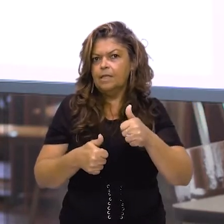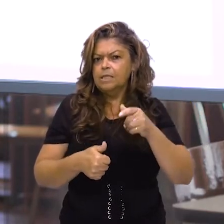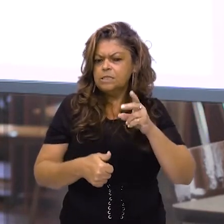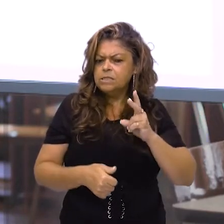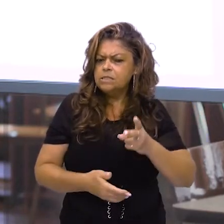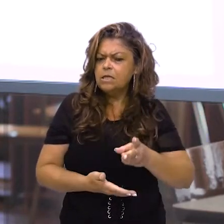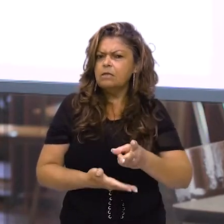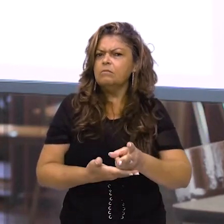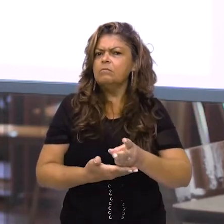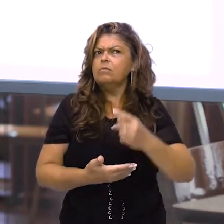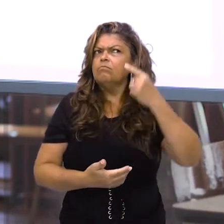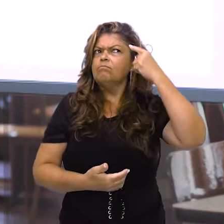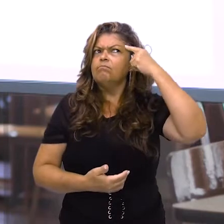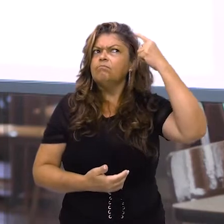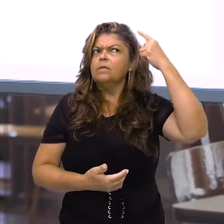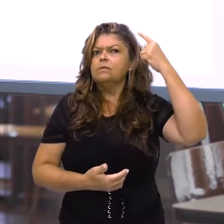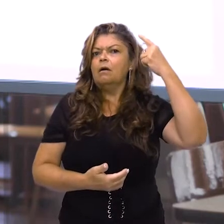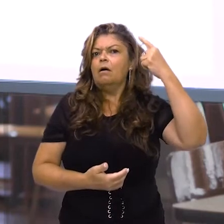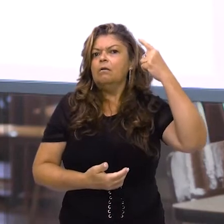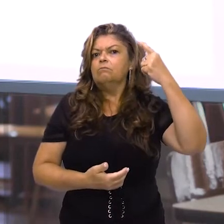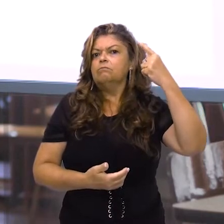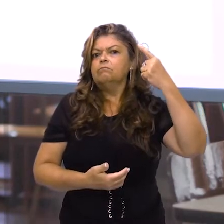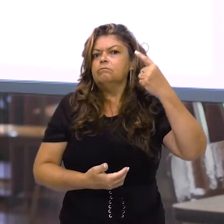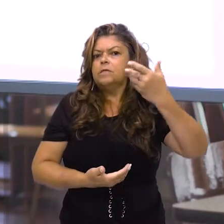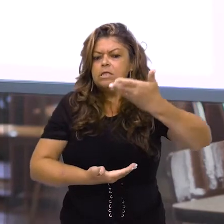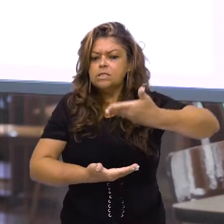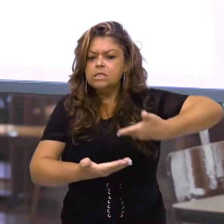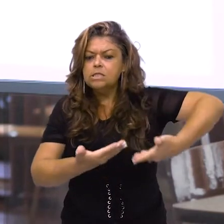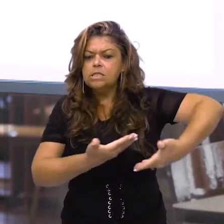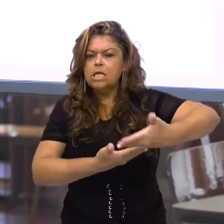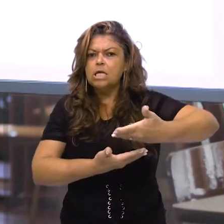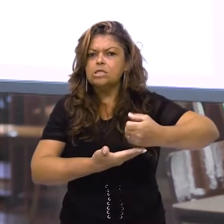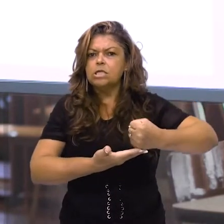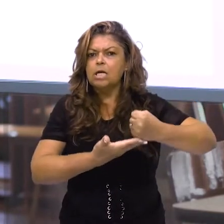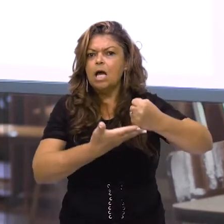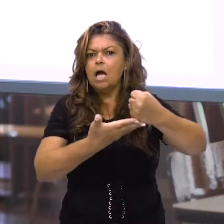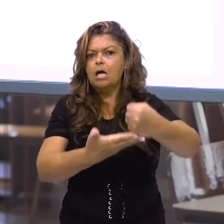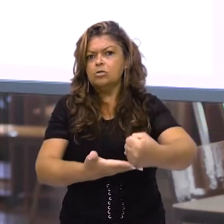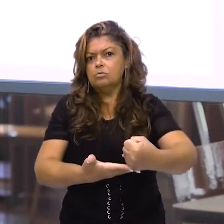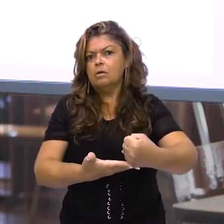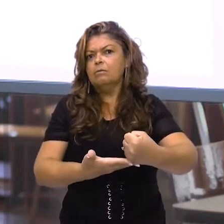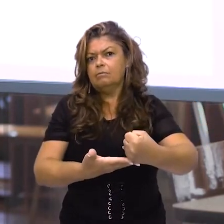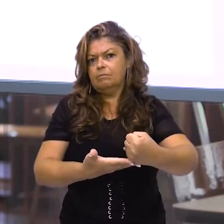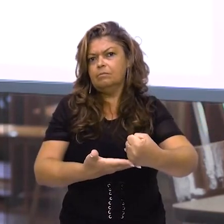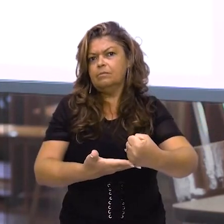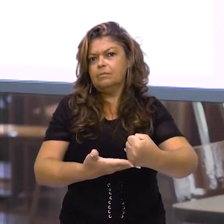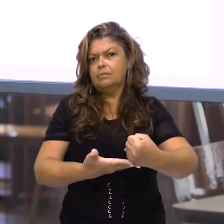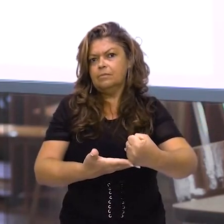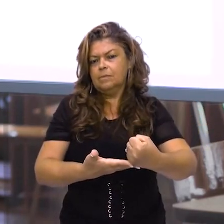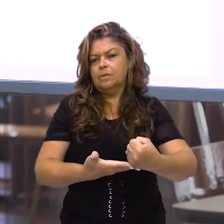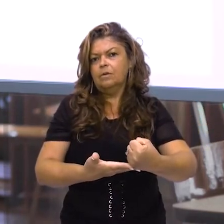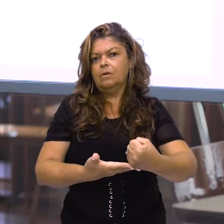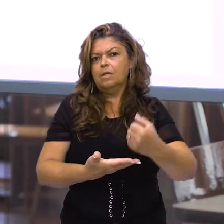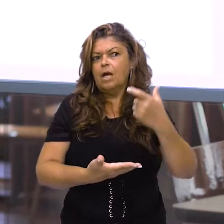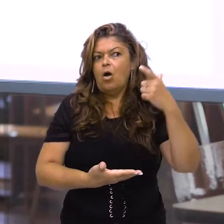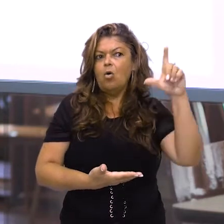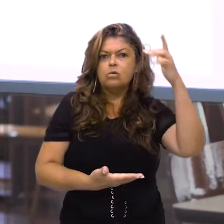agir como se também aquela pessoa fizesse o mesmo por mim, certo?